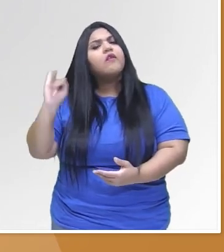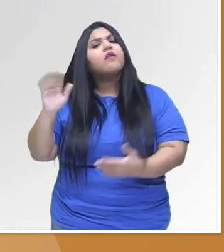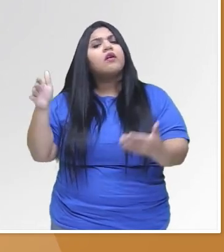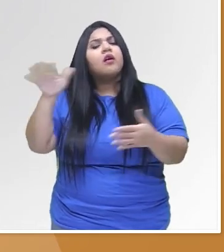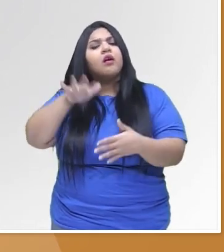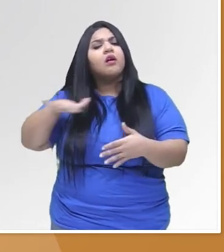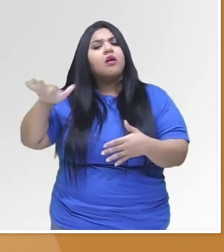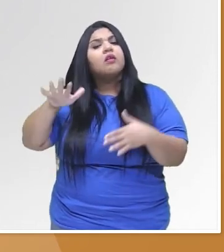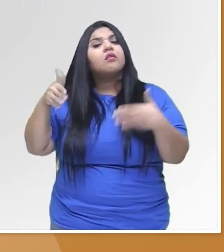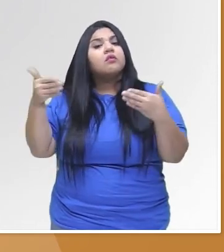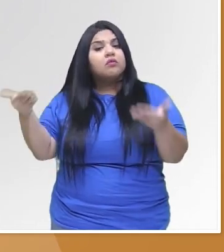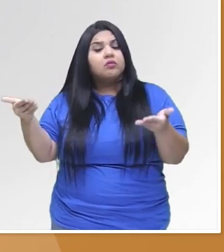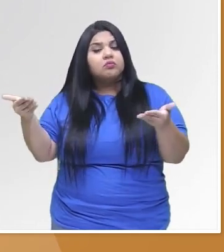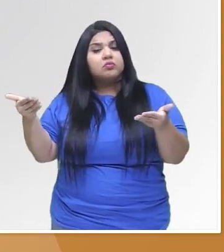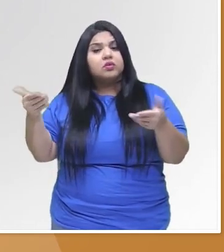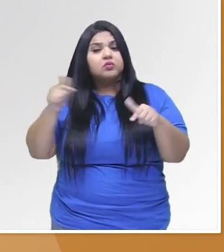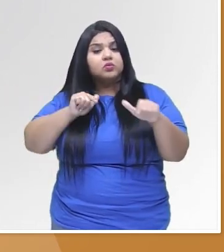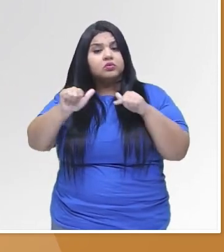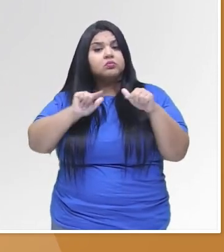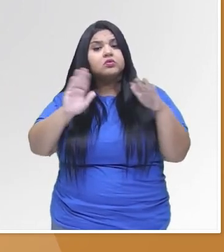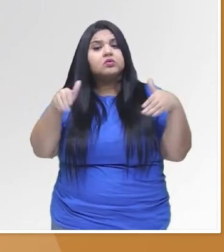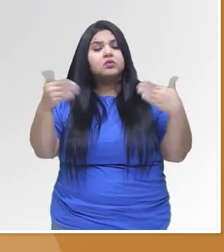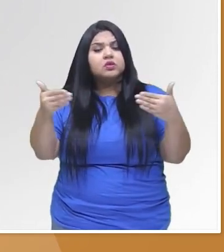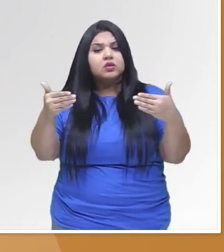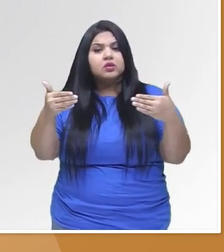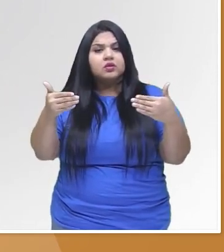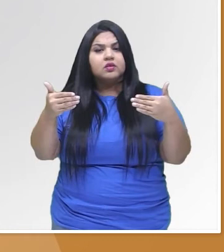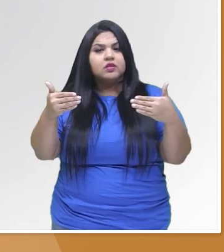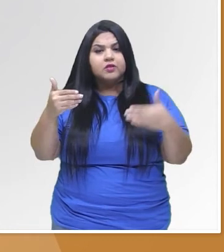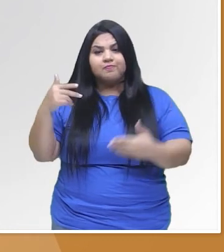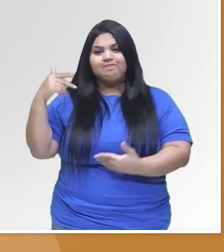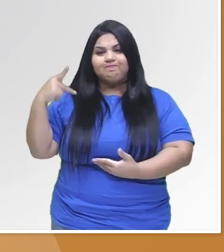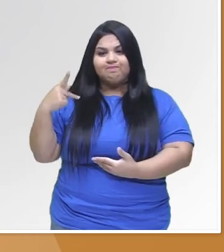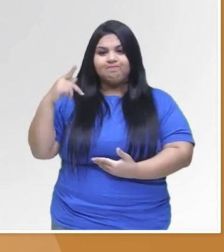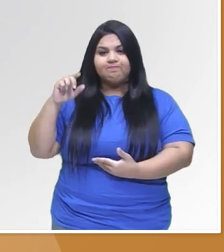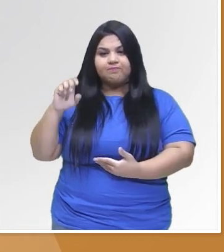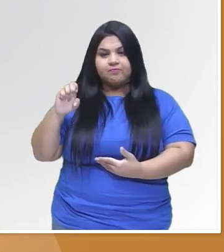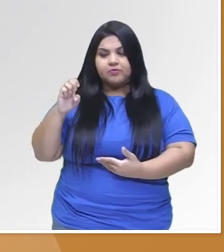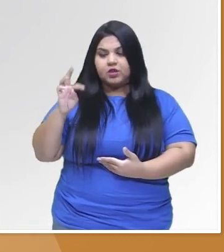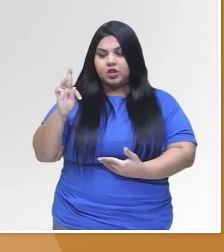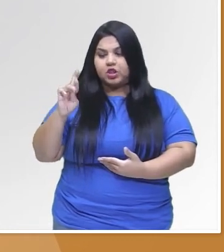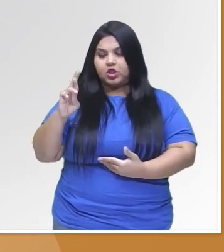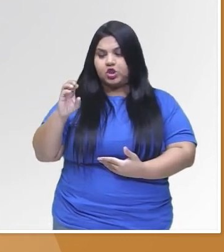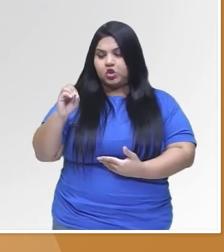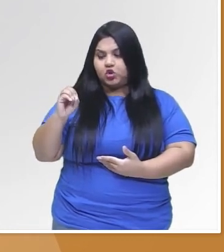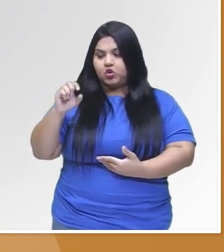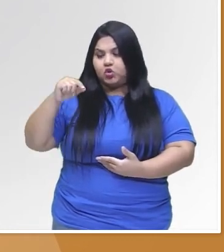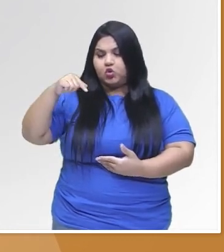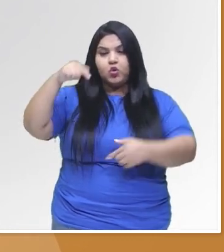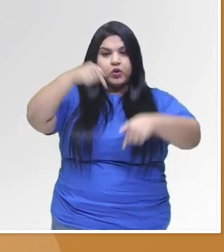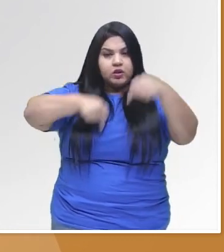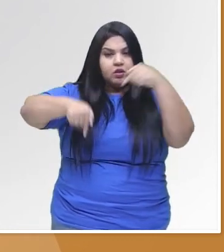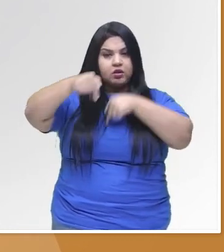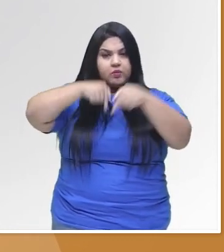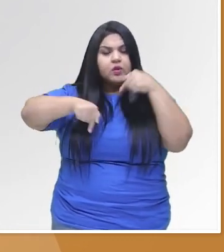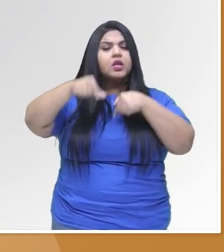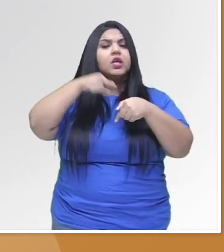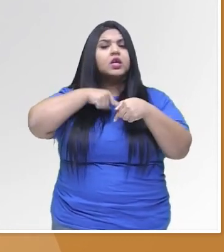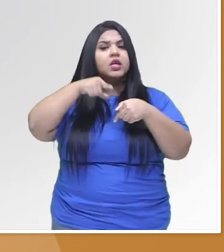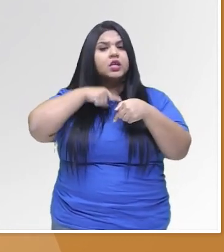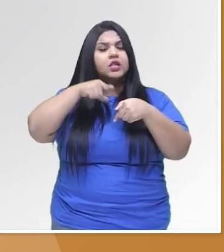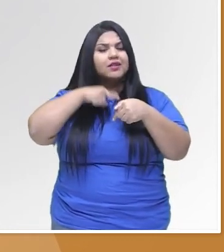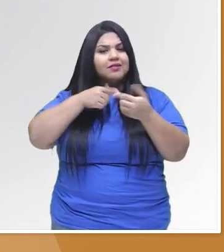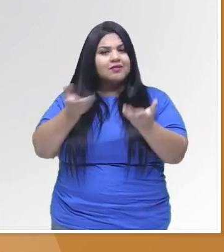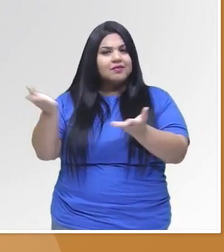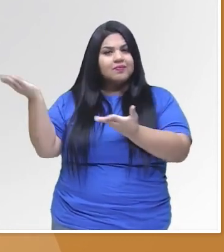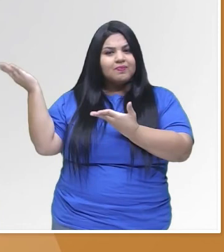essa, professor? É atividade industrial petroquímica, tá? Temos aí um exemplo de uma usina